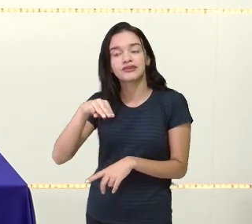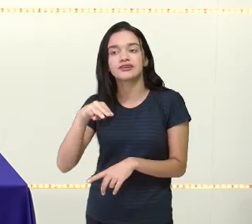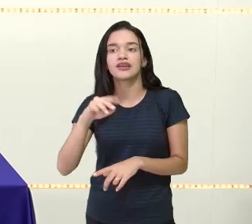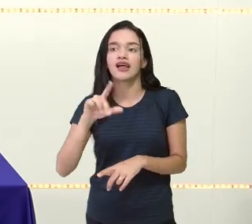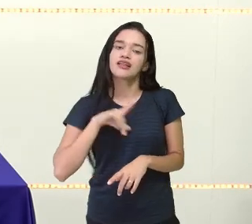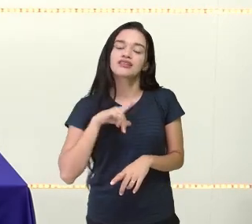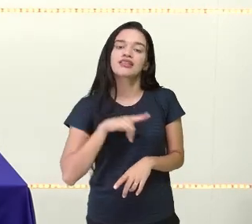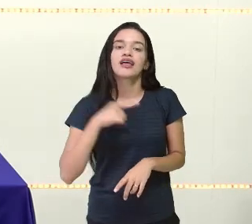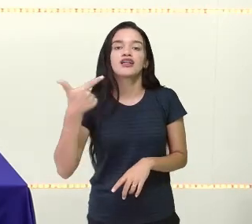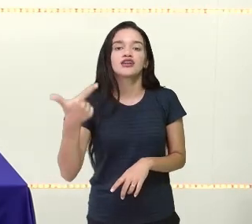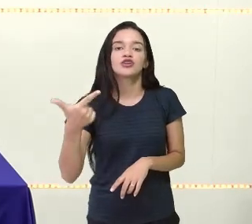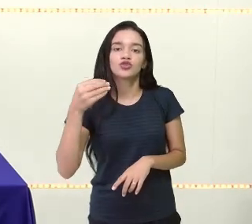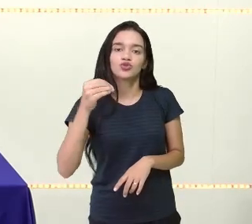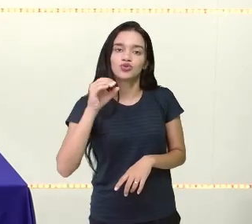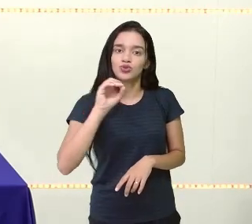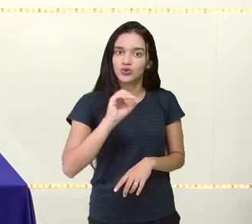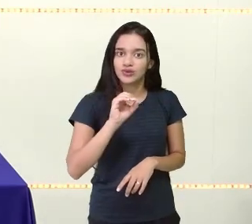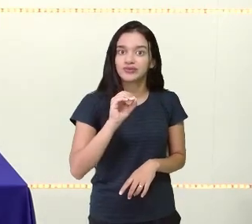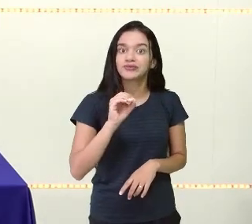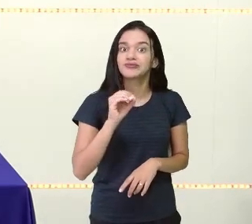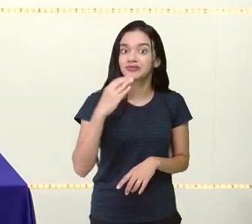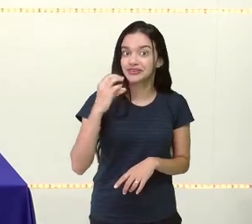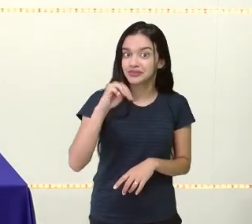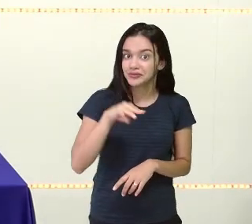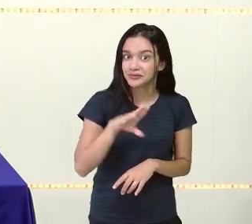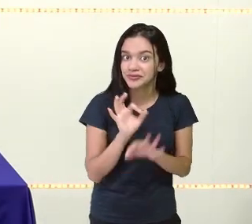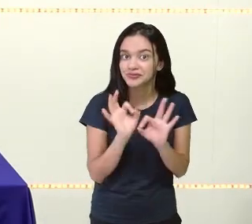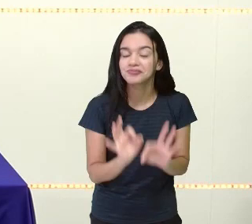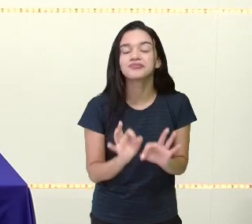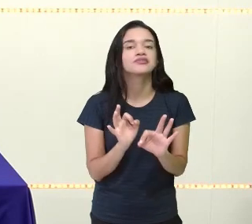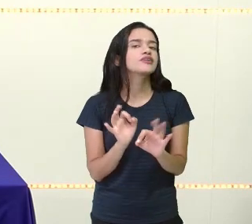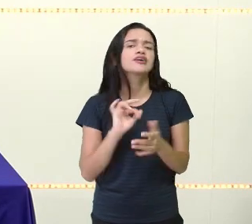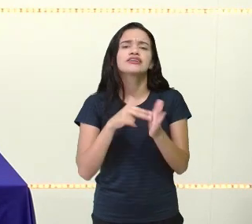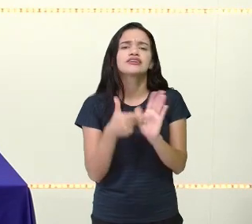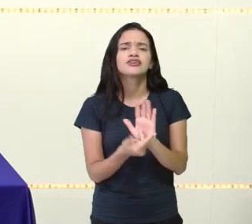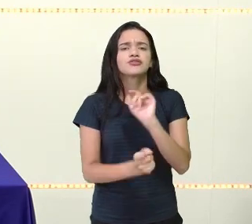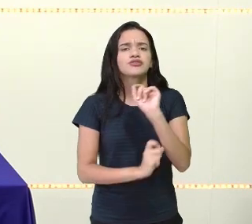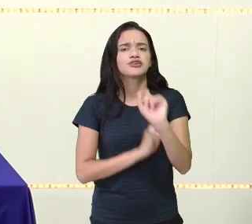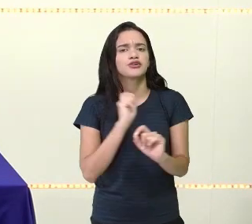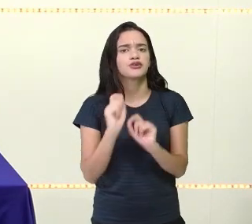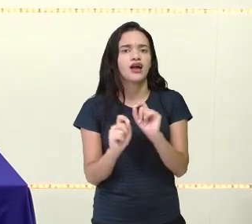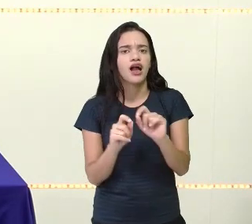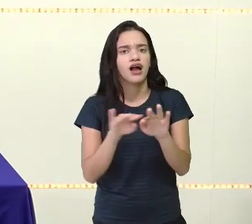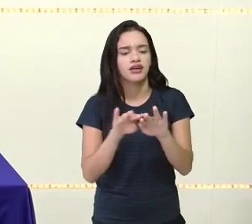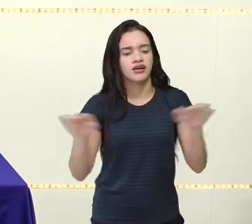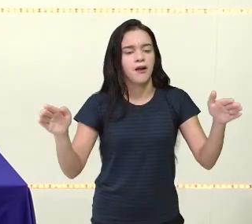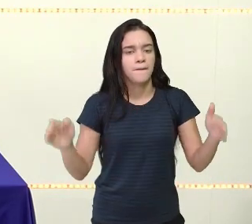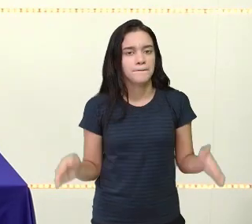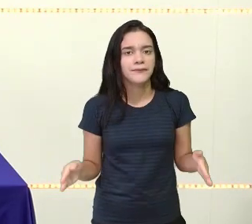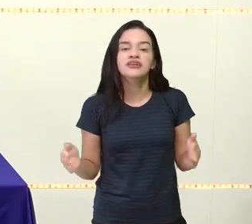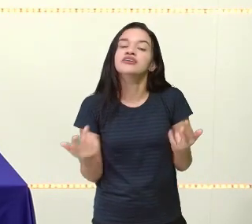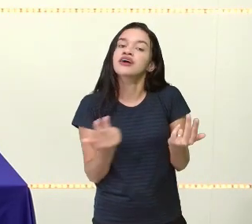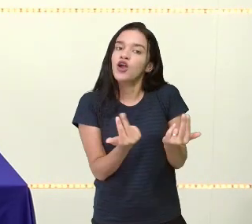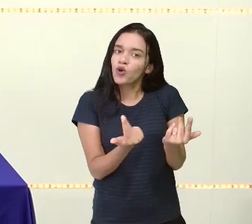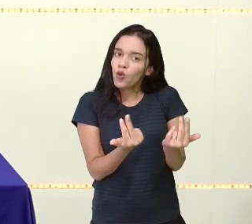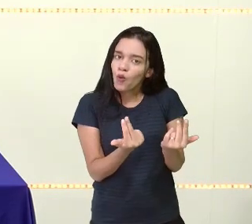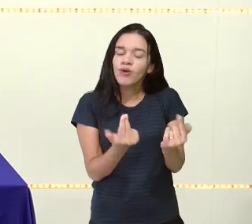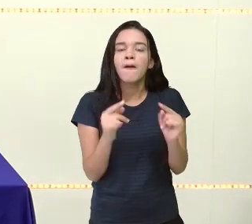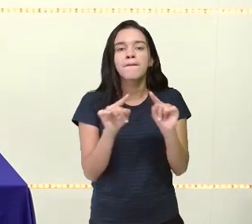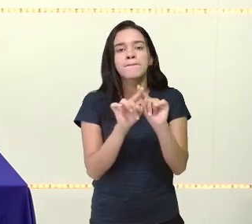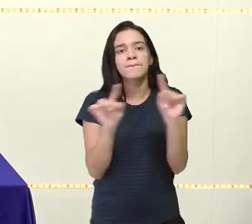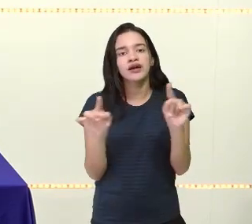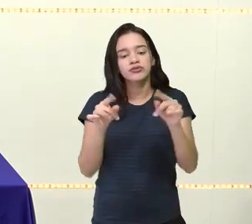vou ter 200 centímetros. O que é que isso significa? Que a mesa é a mesma,